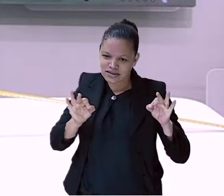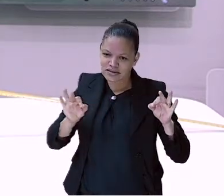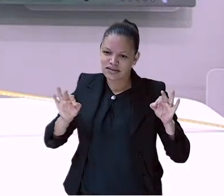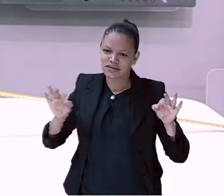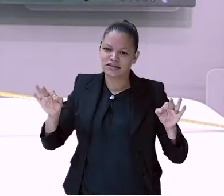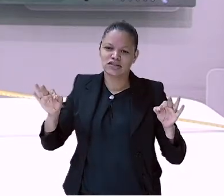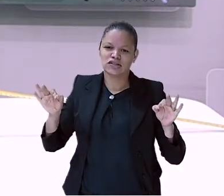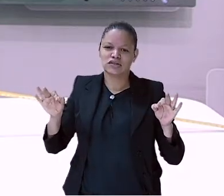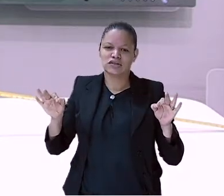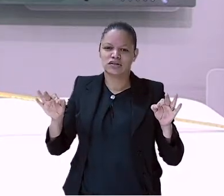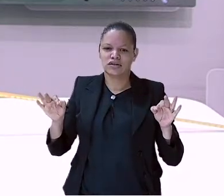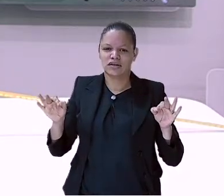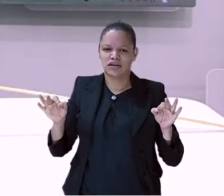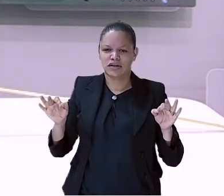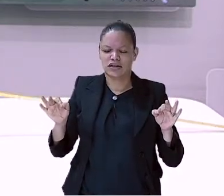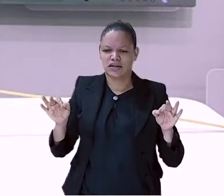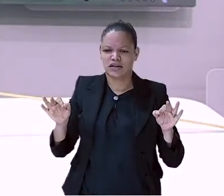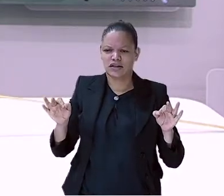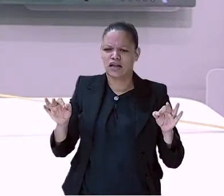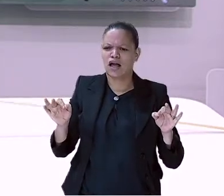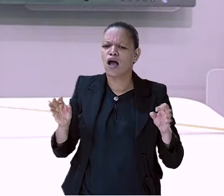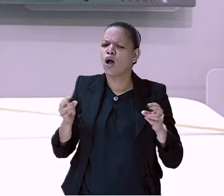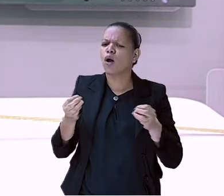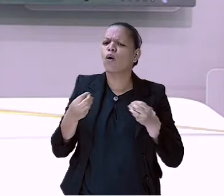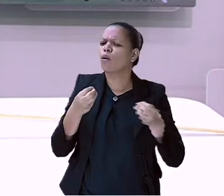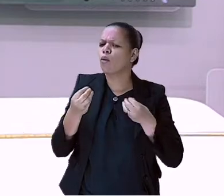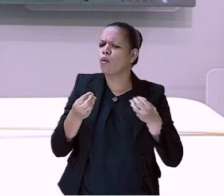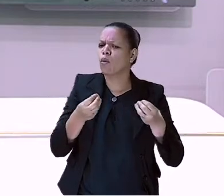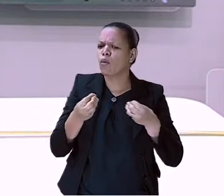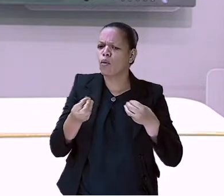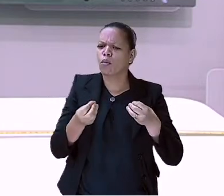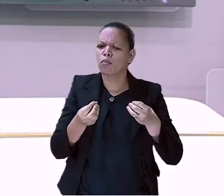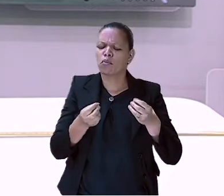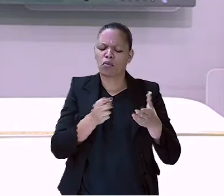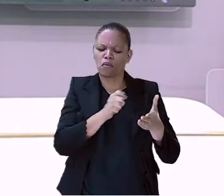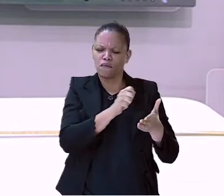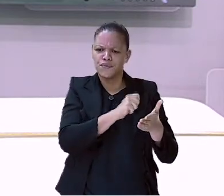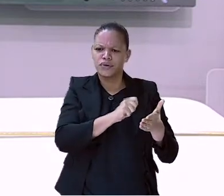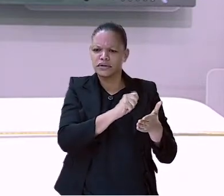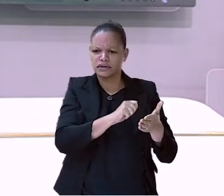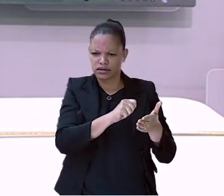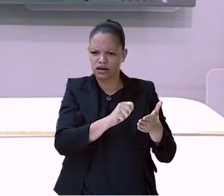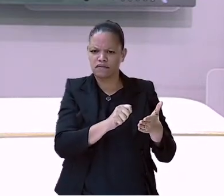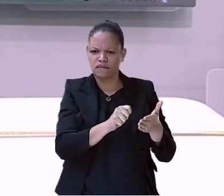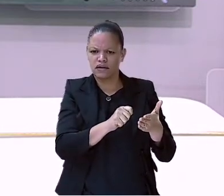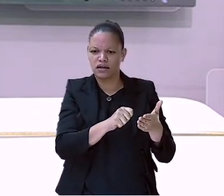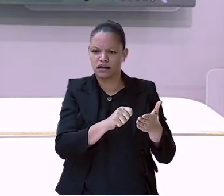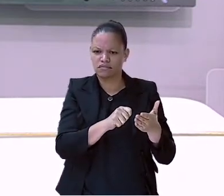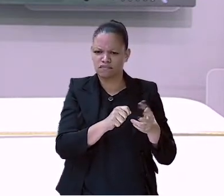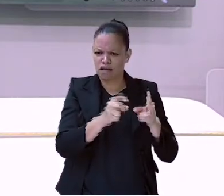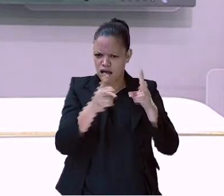nós temos aqui, como que nós vamos representar isso lá na nossa escrita? Vamos ver como nós vamos representar. Se